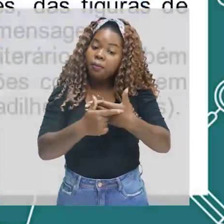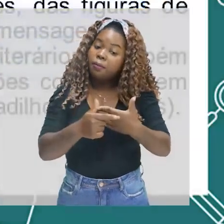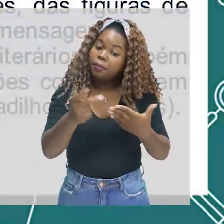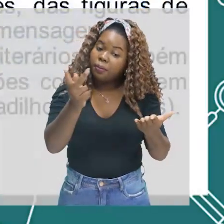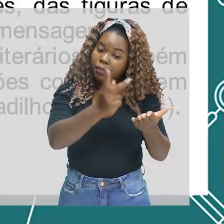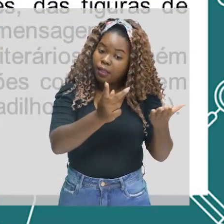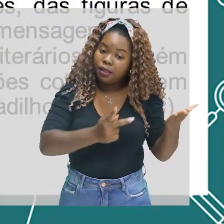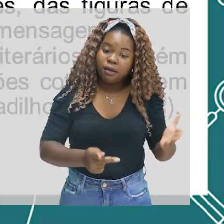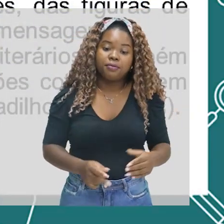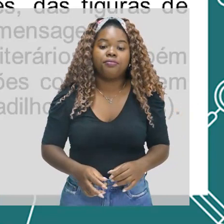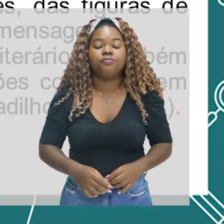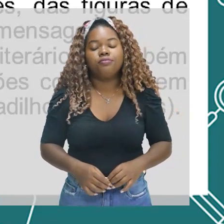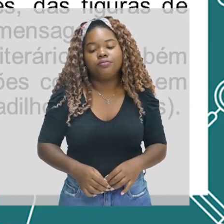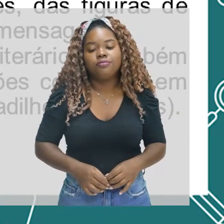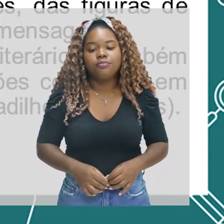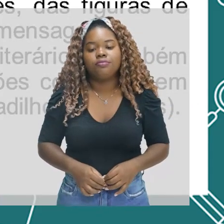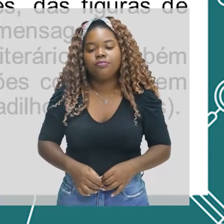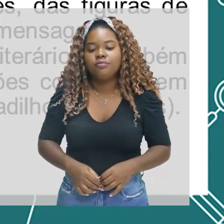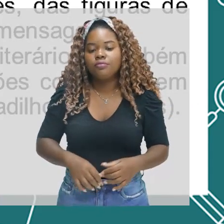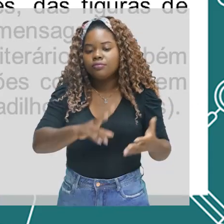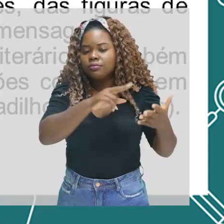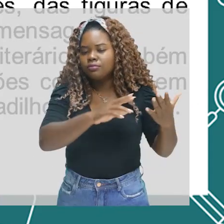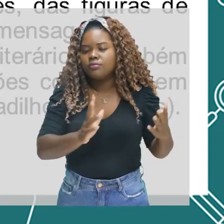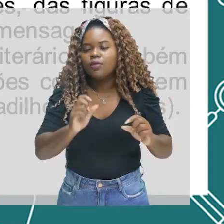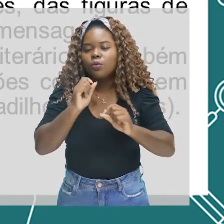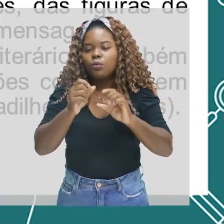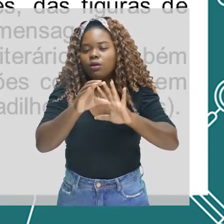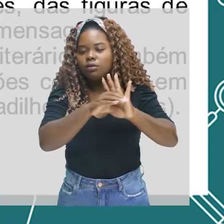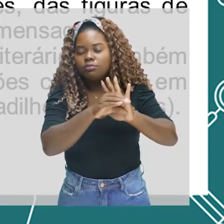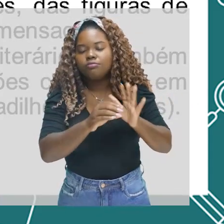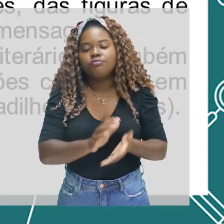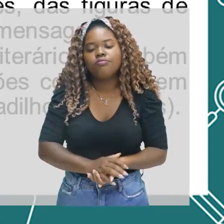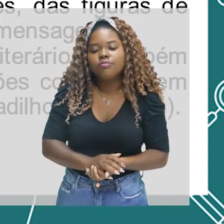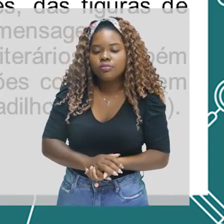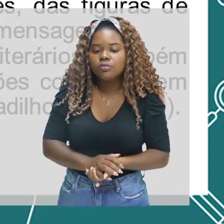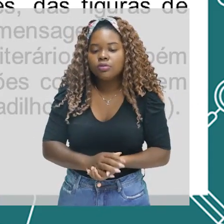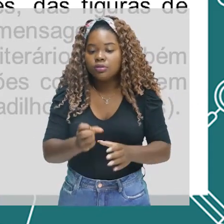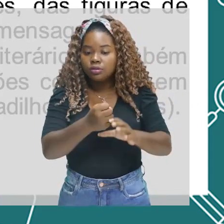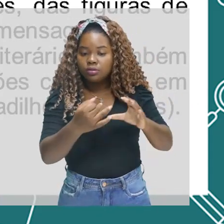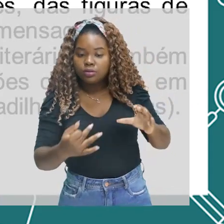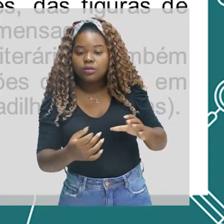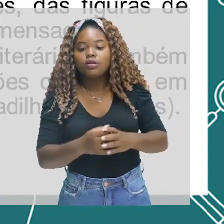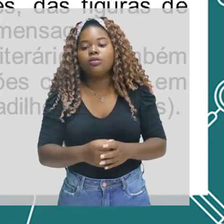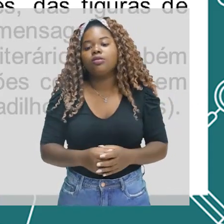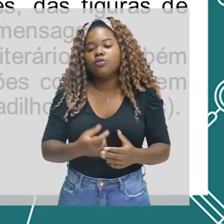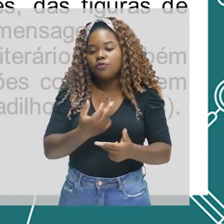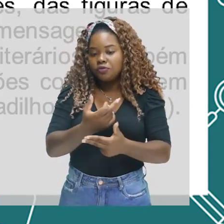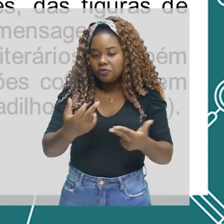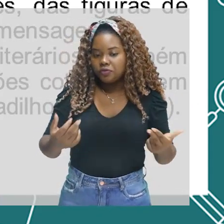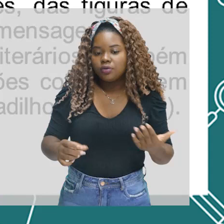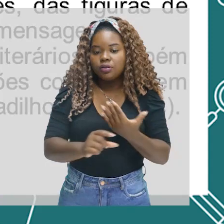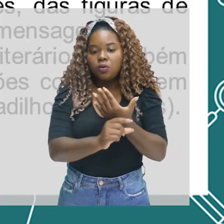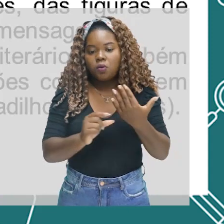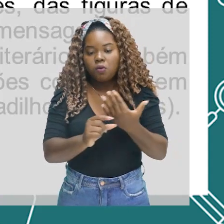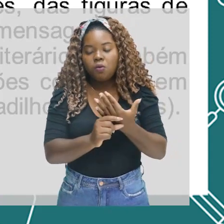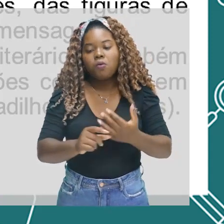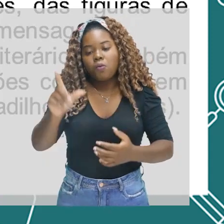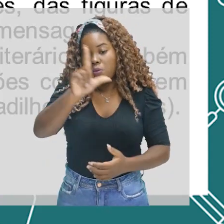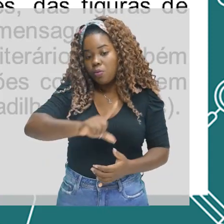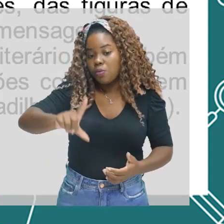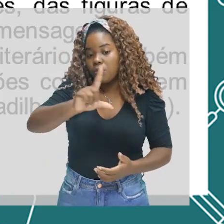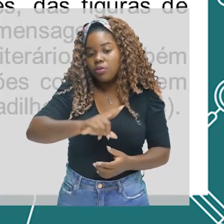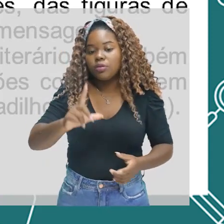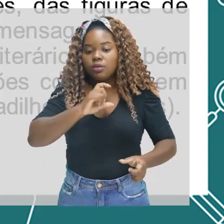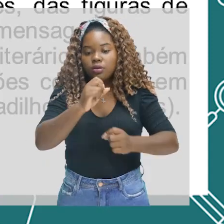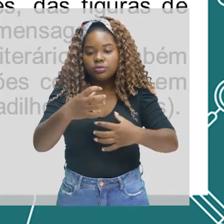função poética. A função poética é característica das obras literárias. Possui como marca a utilização